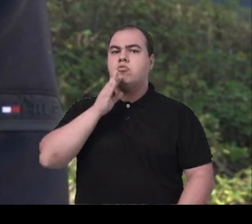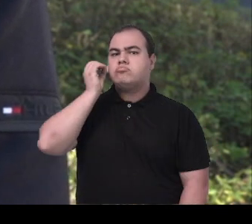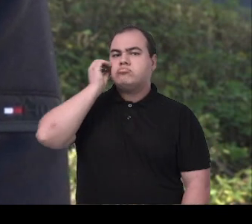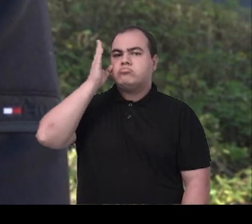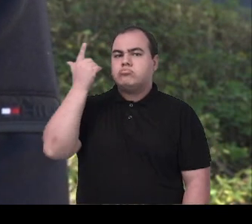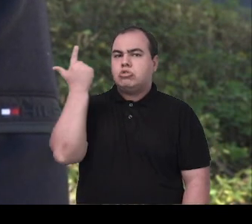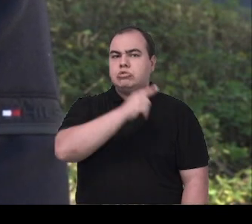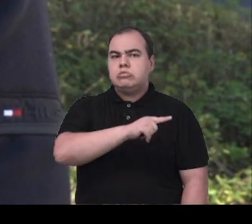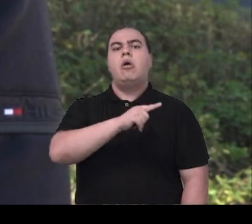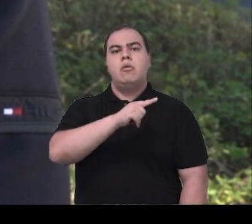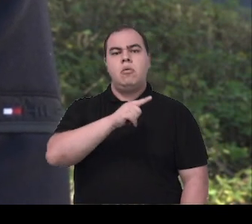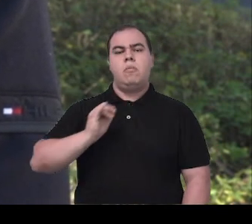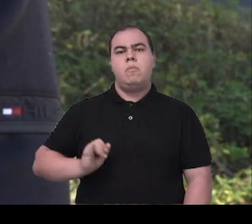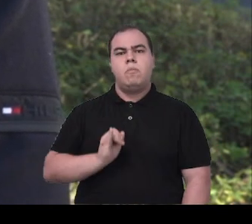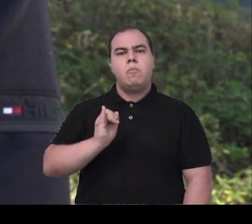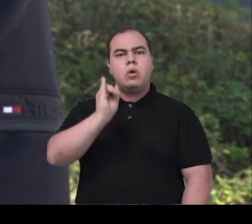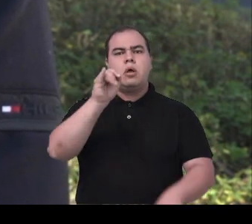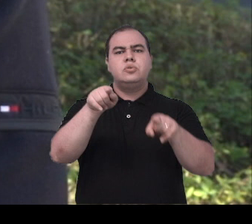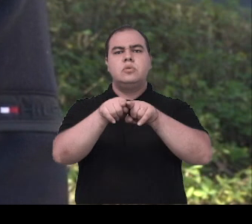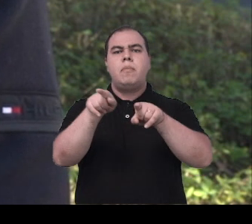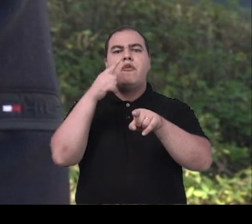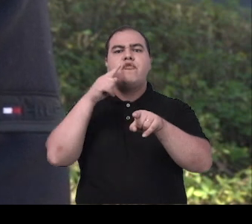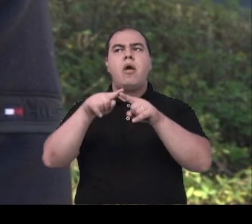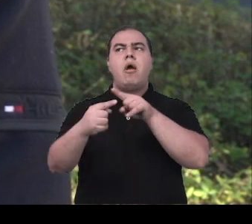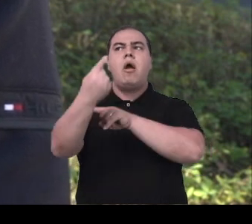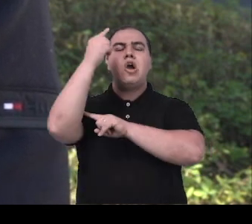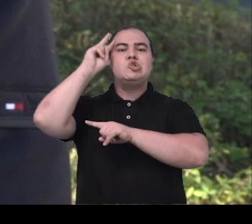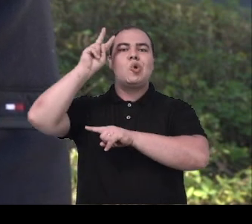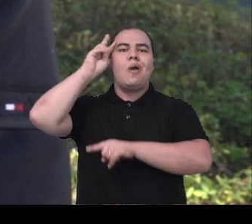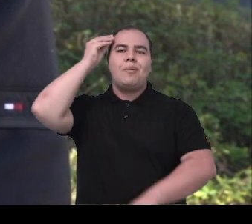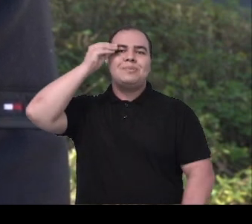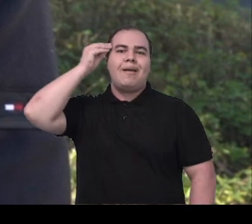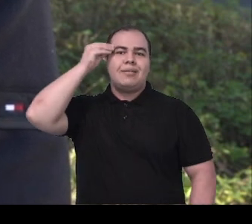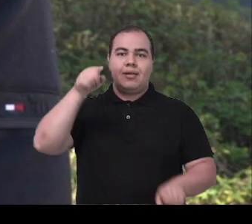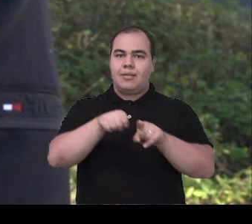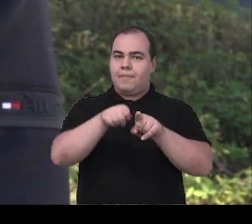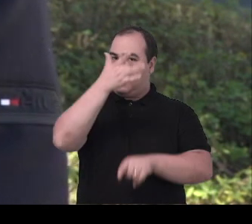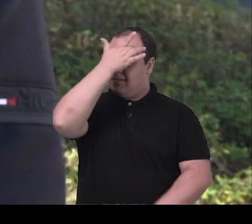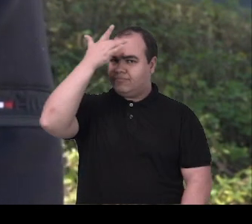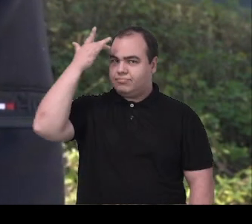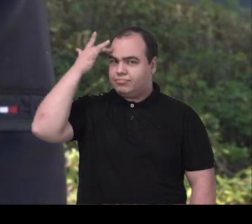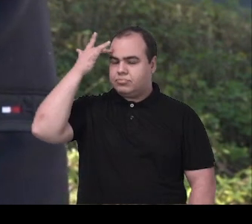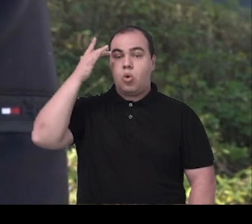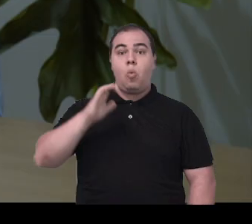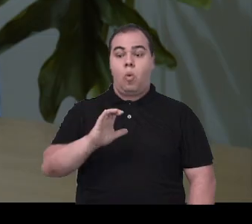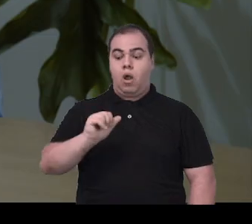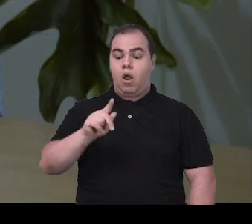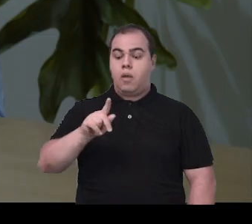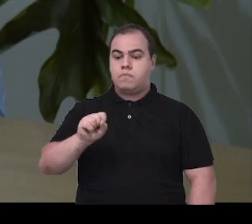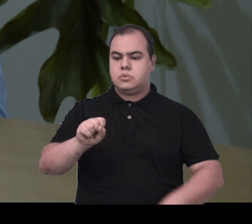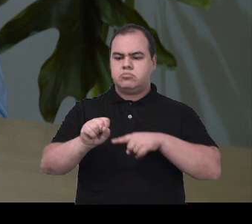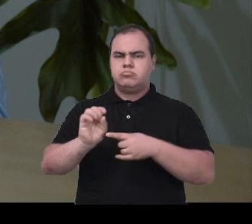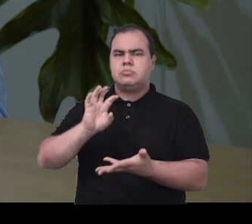construindo conhecimento. Isso é muito importante na questão da história da psiquiatria e na saúde mental. O CAPS